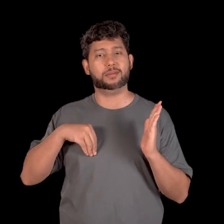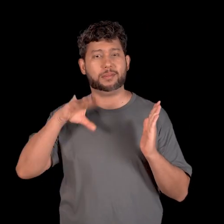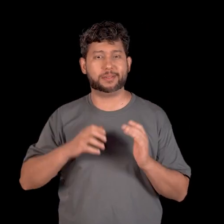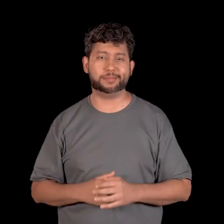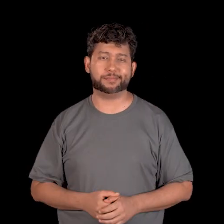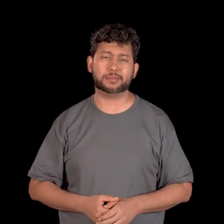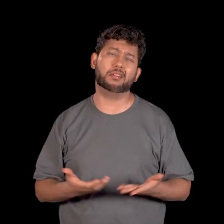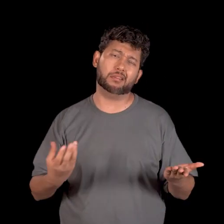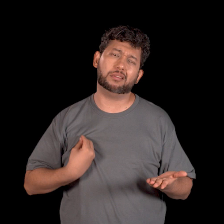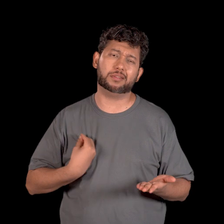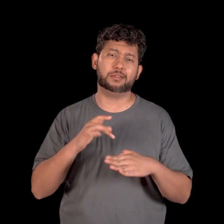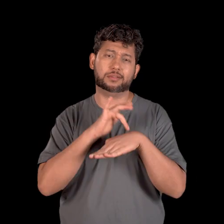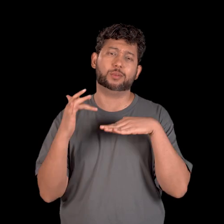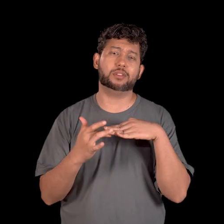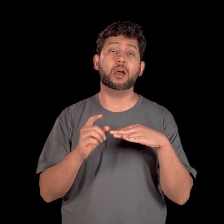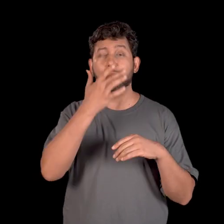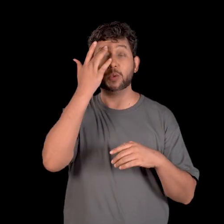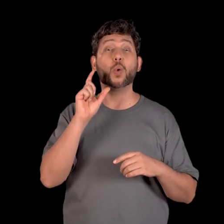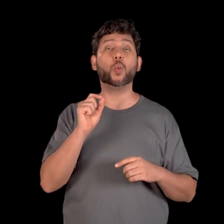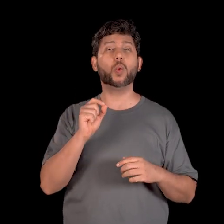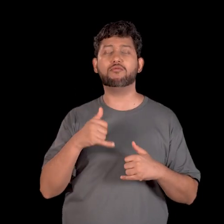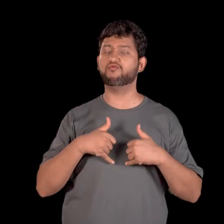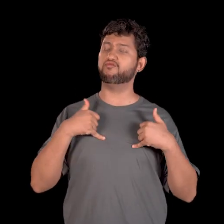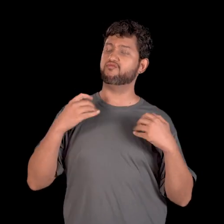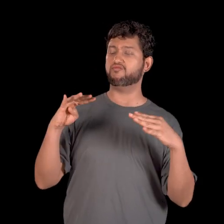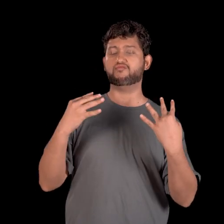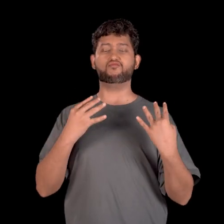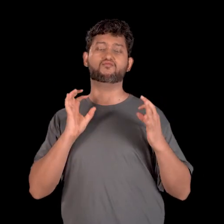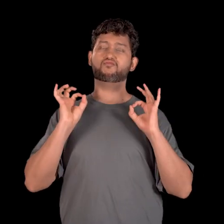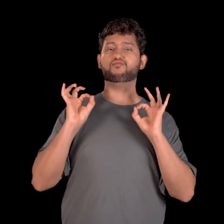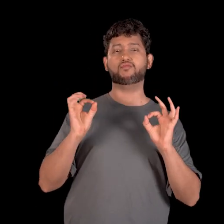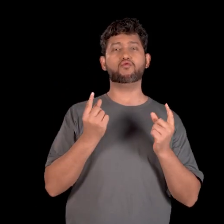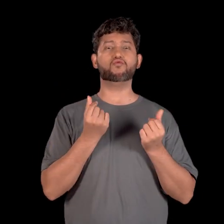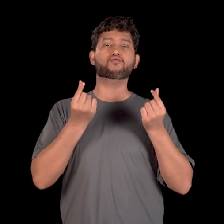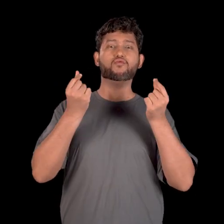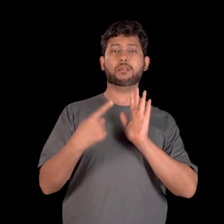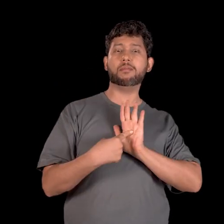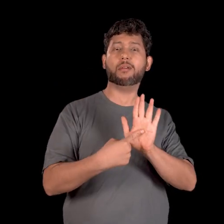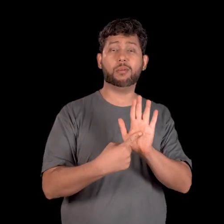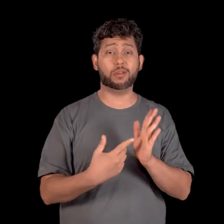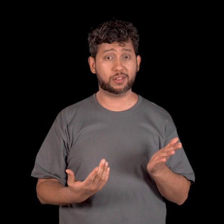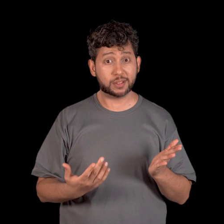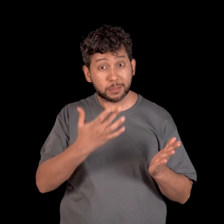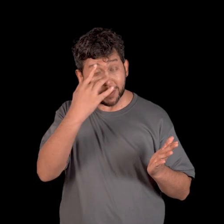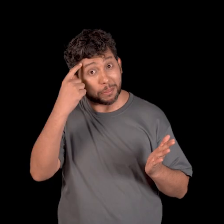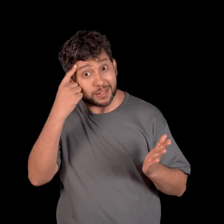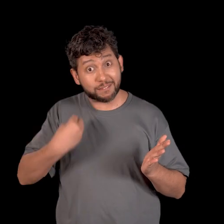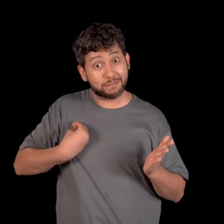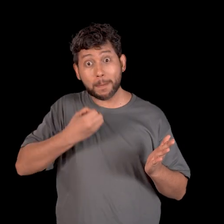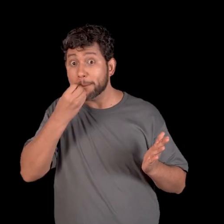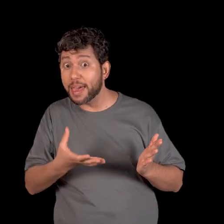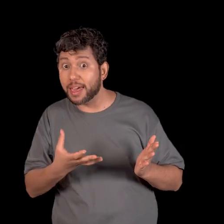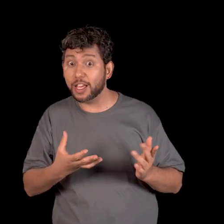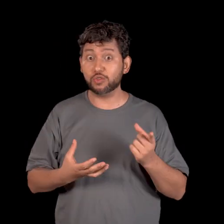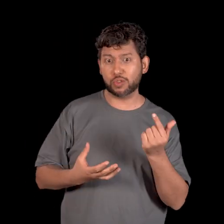Mas, em tempos de ostentação nas redes sociais, viver bem e ter muito dinheiro até parecem ter se tornado sinônimos, afinal o tempo